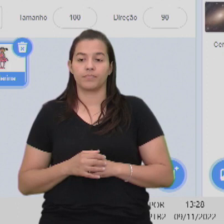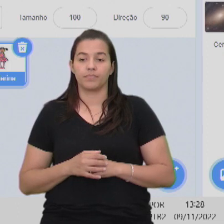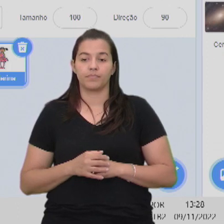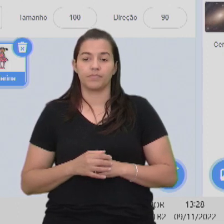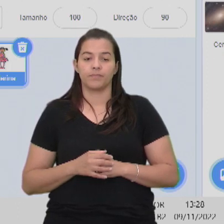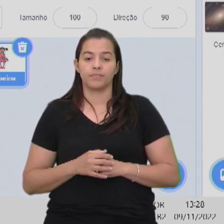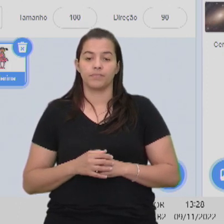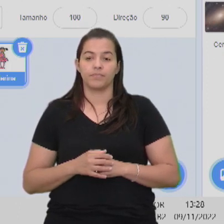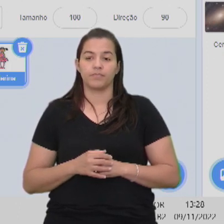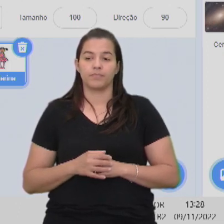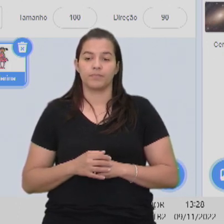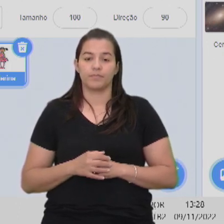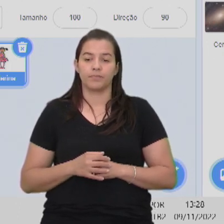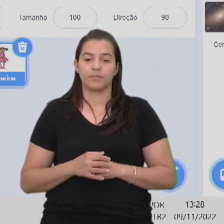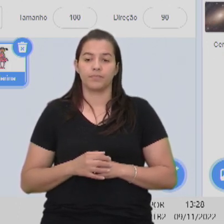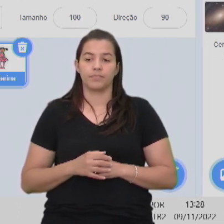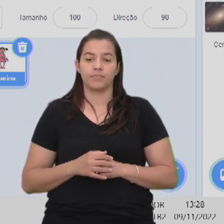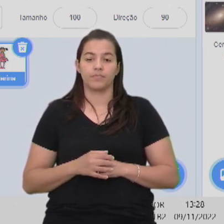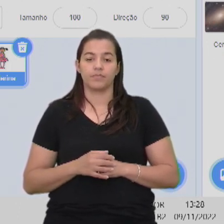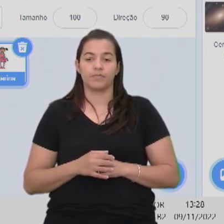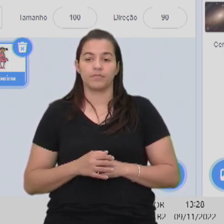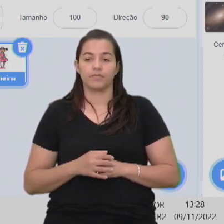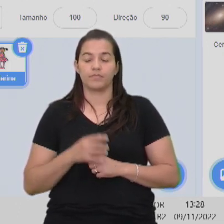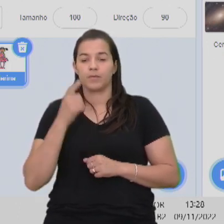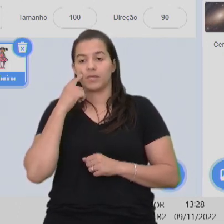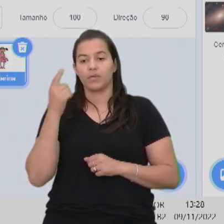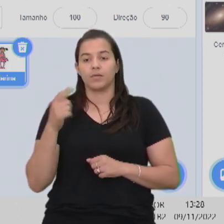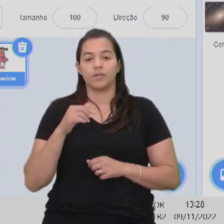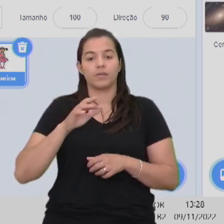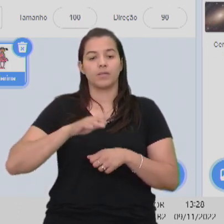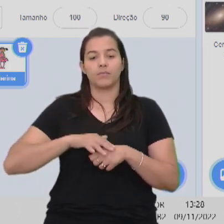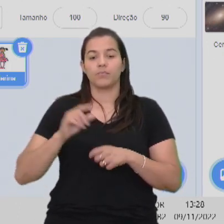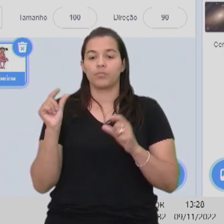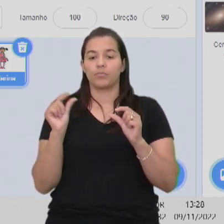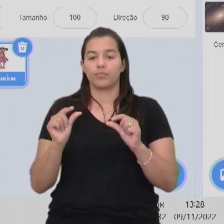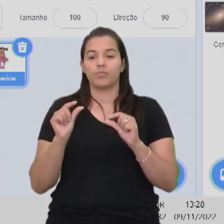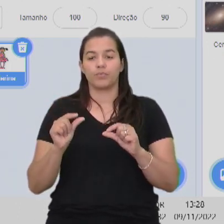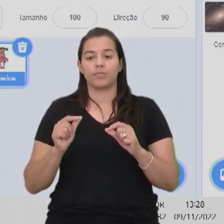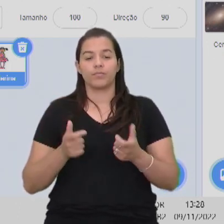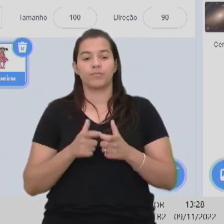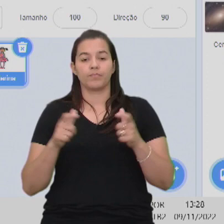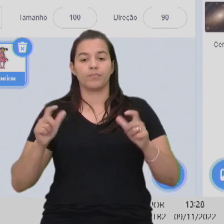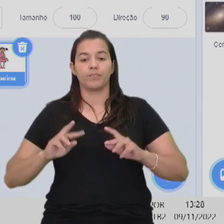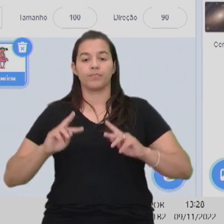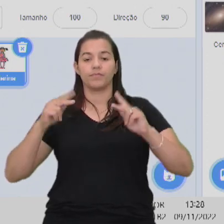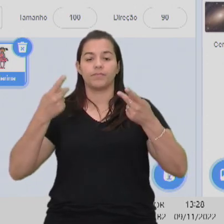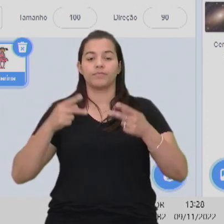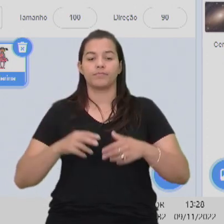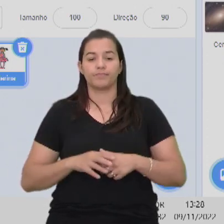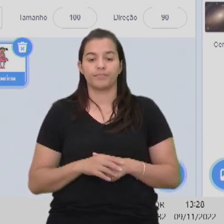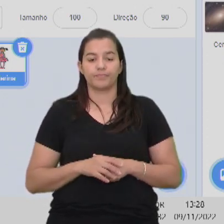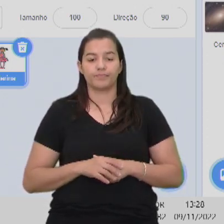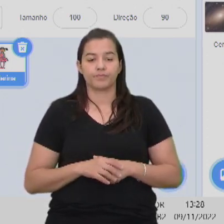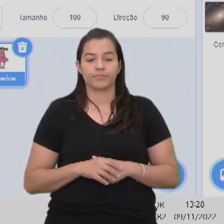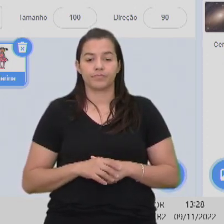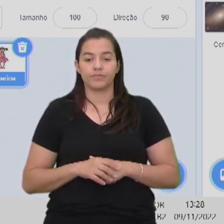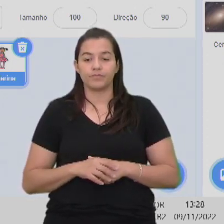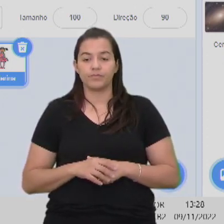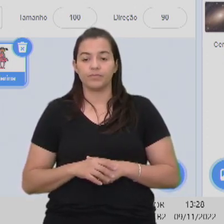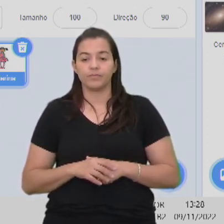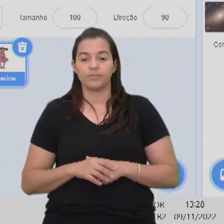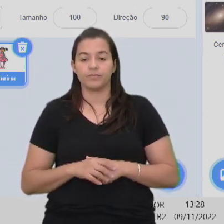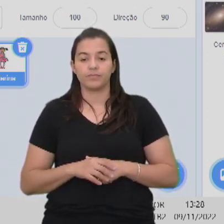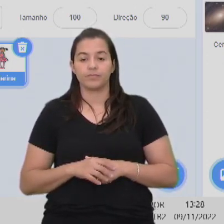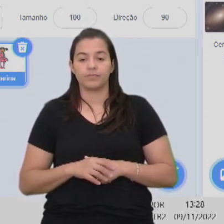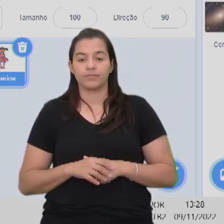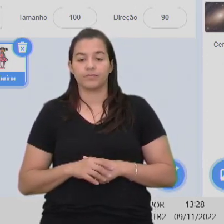Olha lá, vou apertar o play, vamos ver se ela muda. Ih, professora, está muito pouco. Vamos duplicar isso aqui, ó. Duplicar bloco,